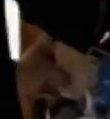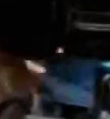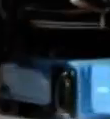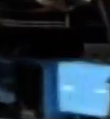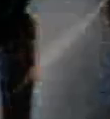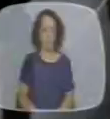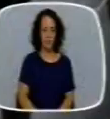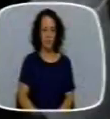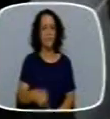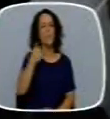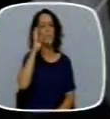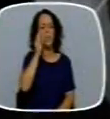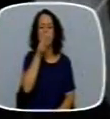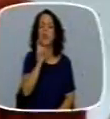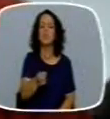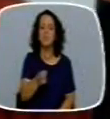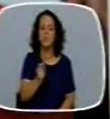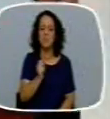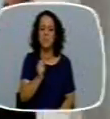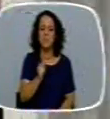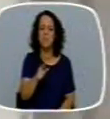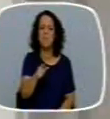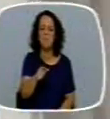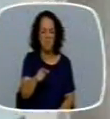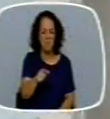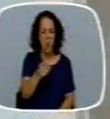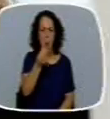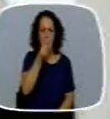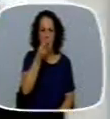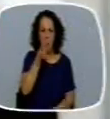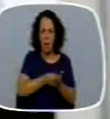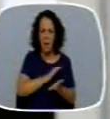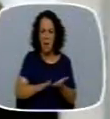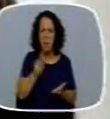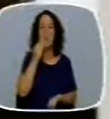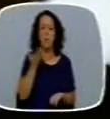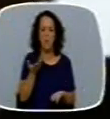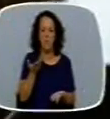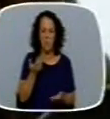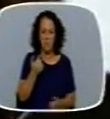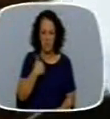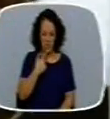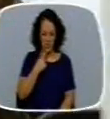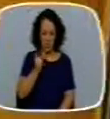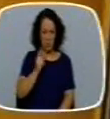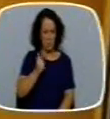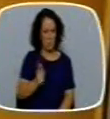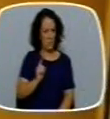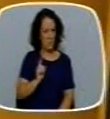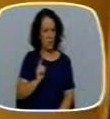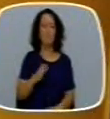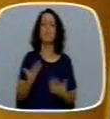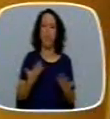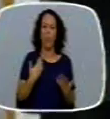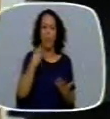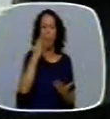Boa tarde. Então o que é concreto? Não sei quanto mal que é esta história do coma sem pagar. Mas eu não estou a perceber muito bem. Então, como é que eu vou